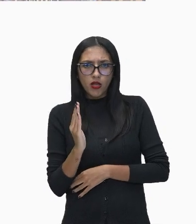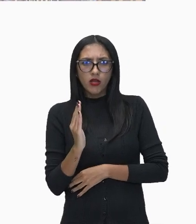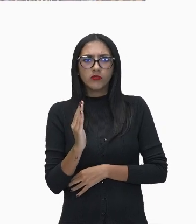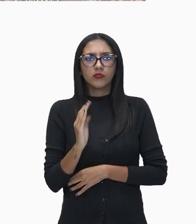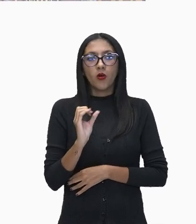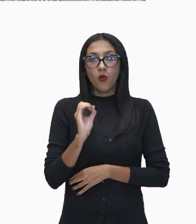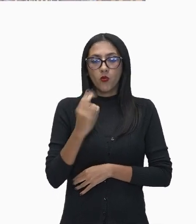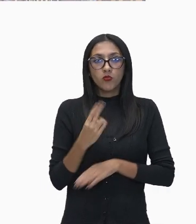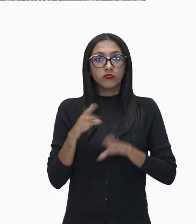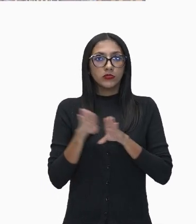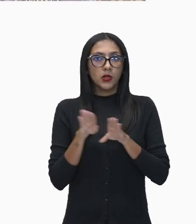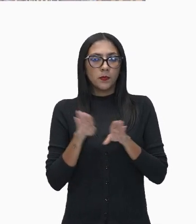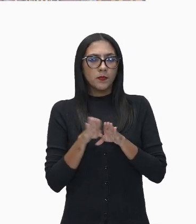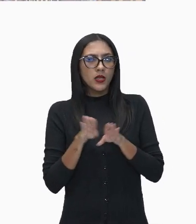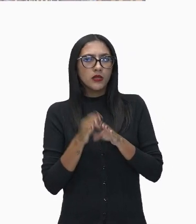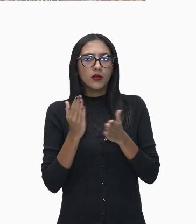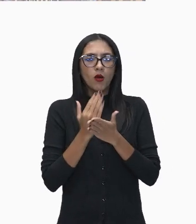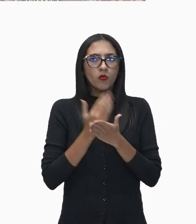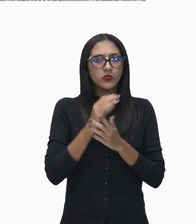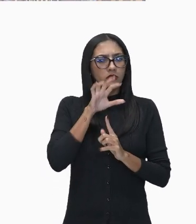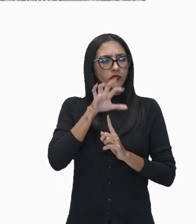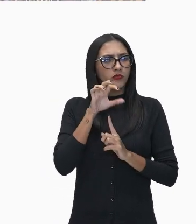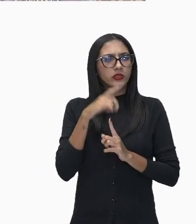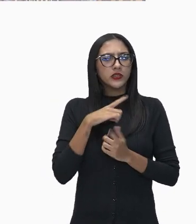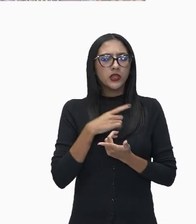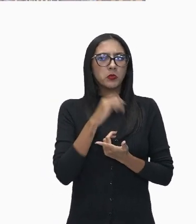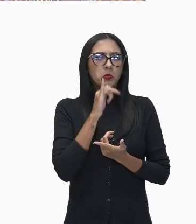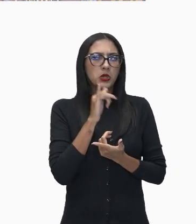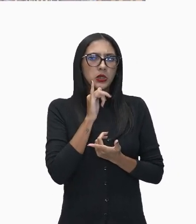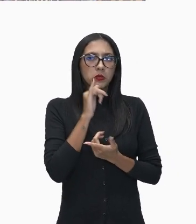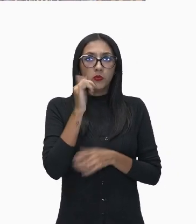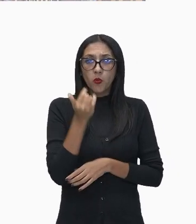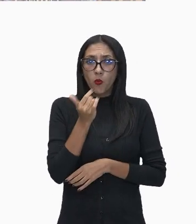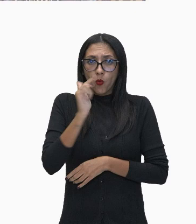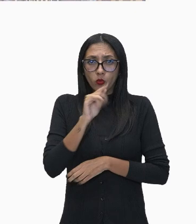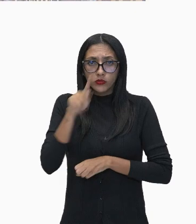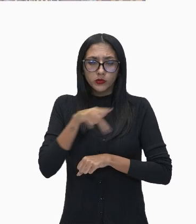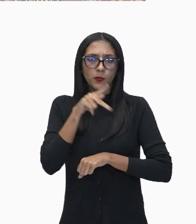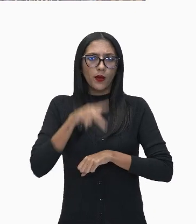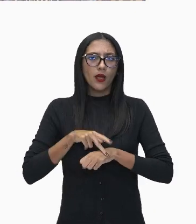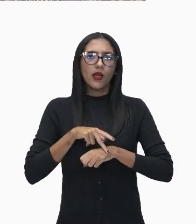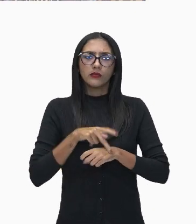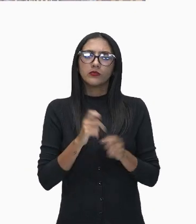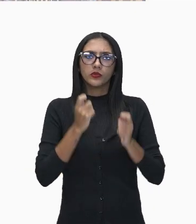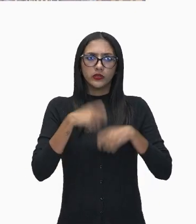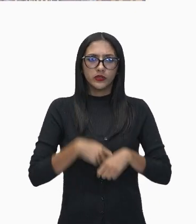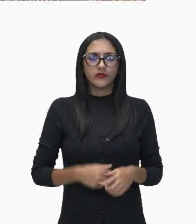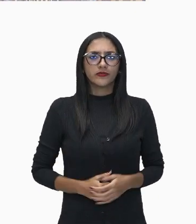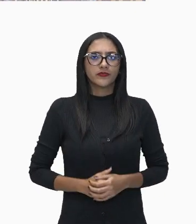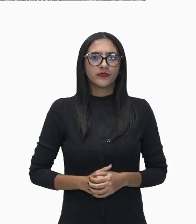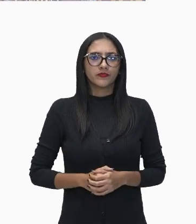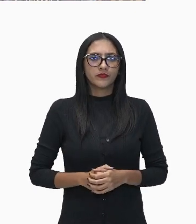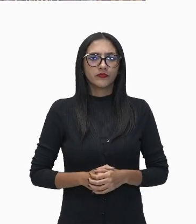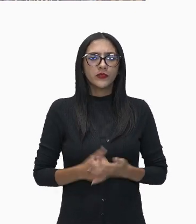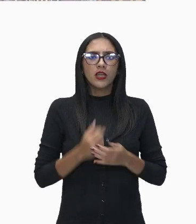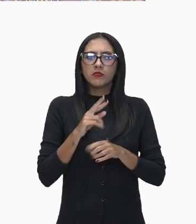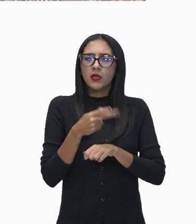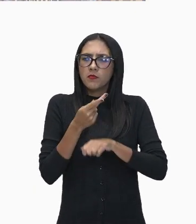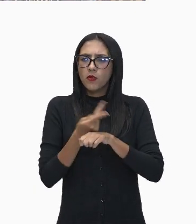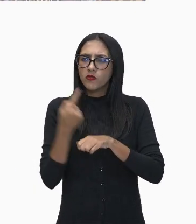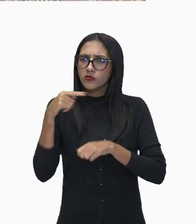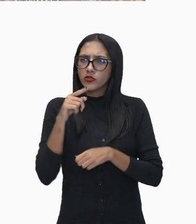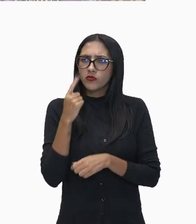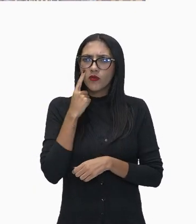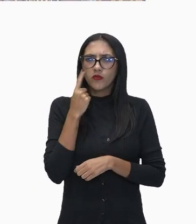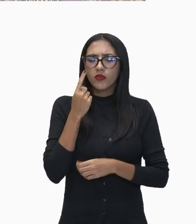cidades ainda exercem uma influência internacional. E aí, logo mais, nós vamos dar uma olhada